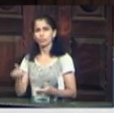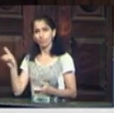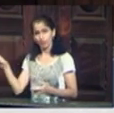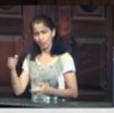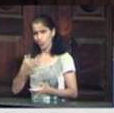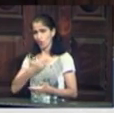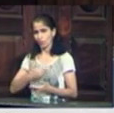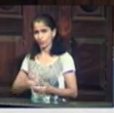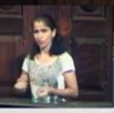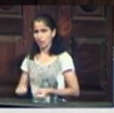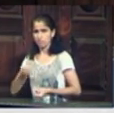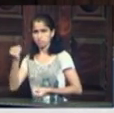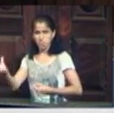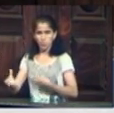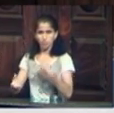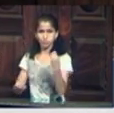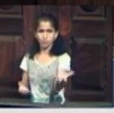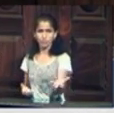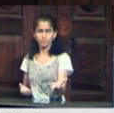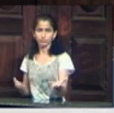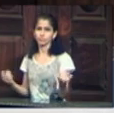frentes.